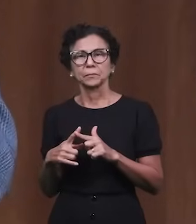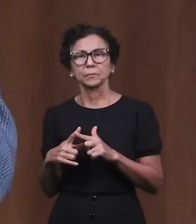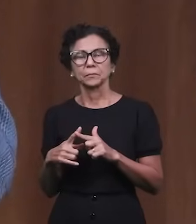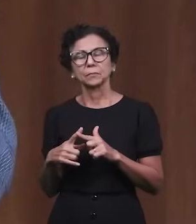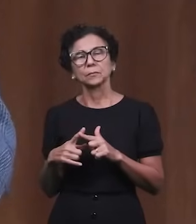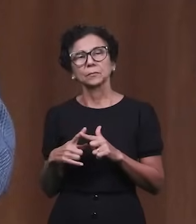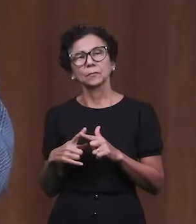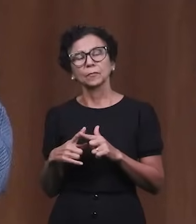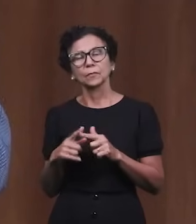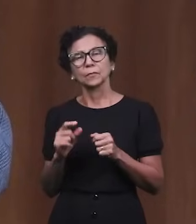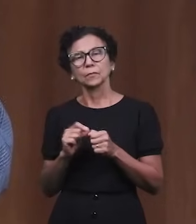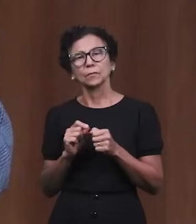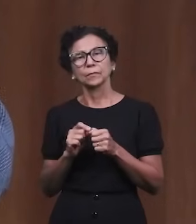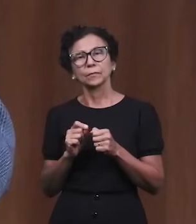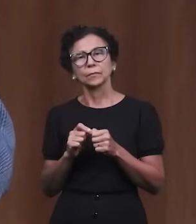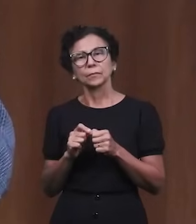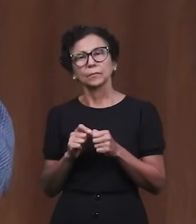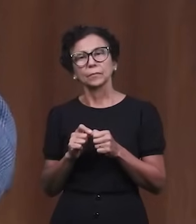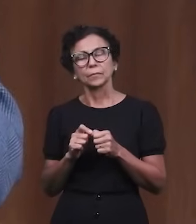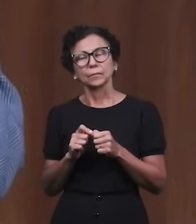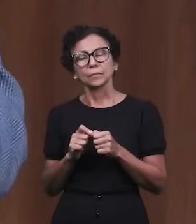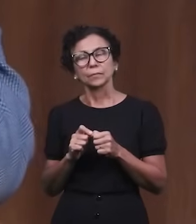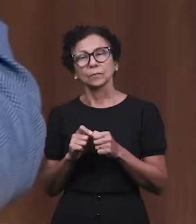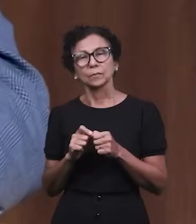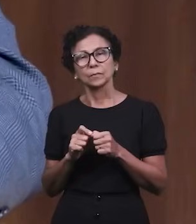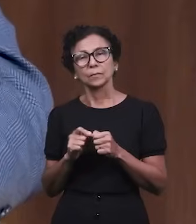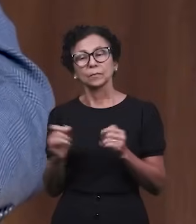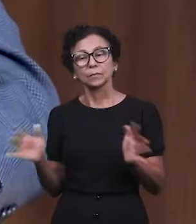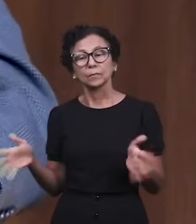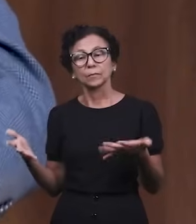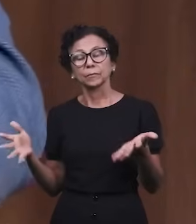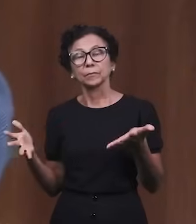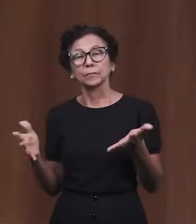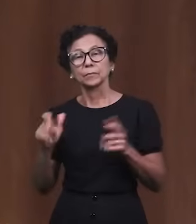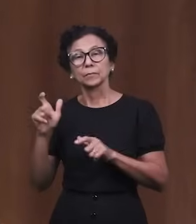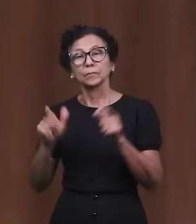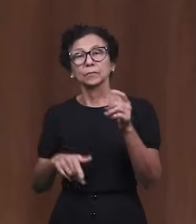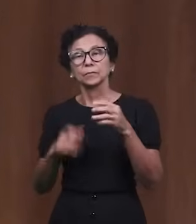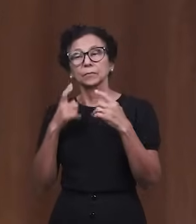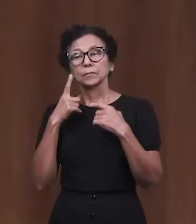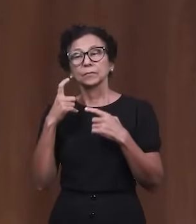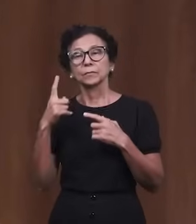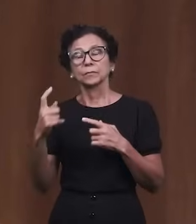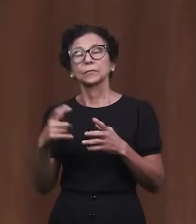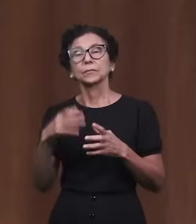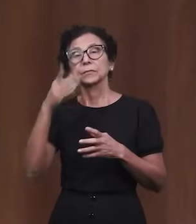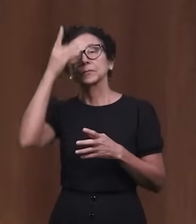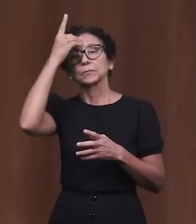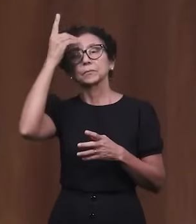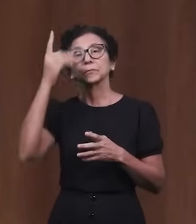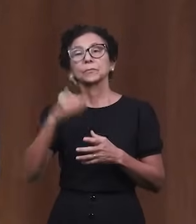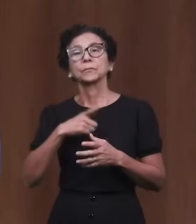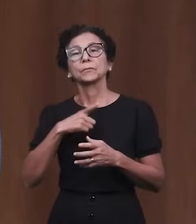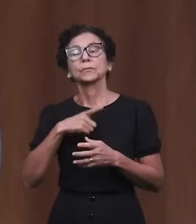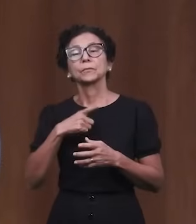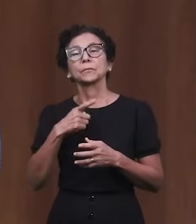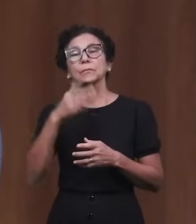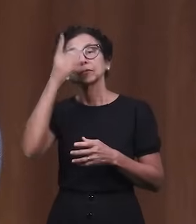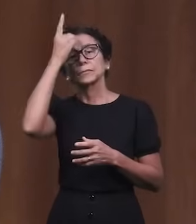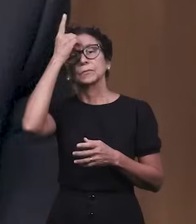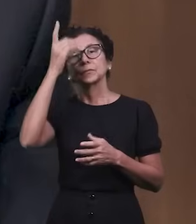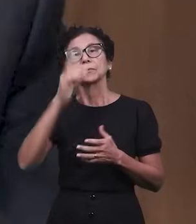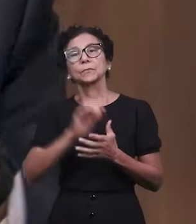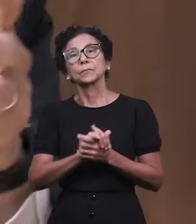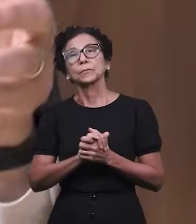ouvindo. Como é que nós fazemos isso na igreja para despertar na igreja o interesse em buscar e ter os dons espirituais,